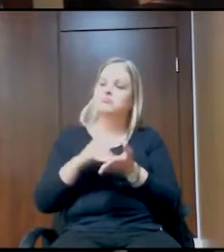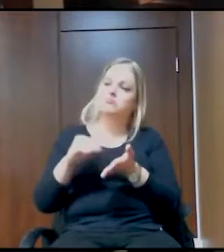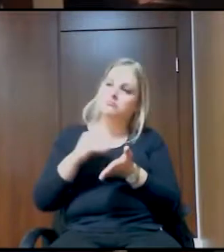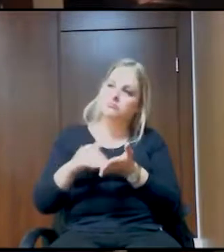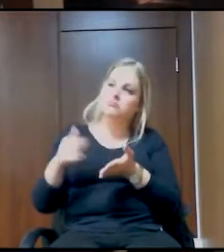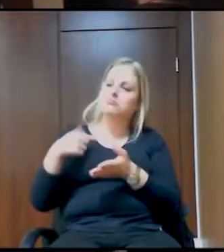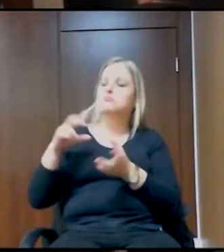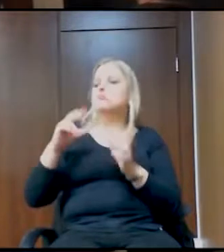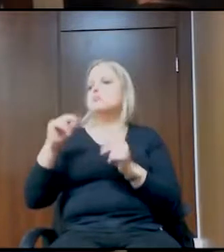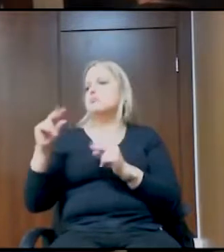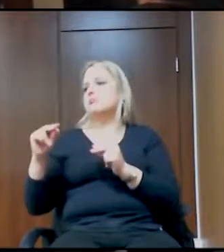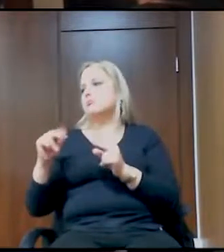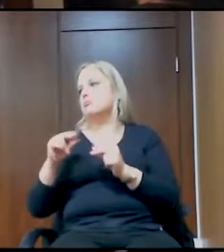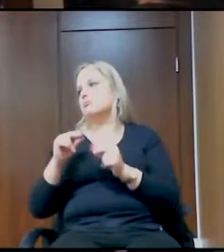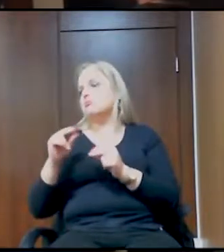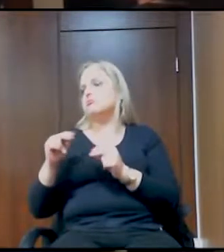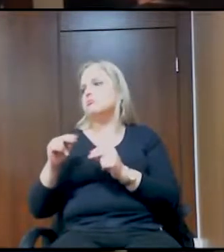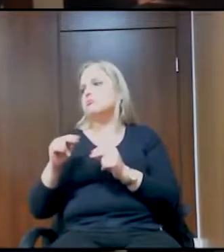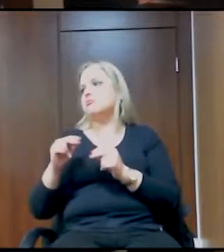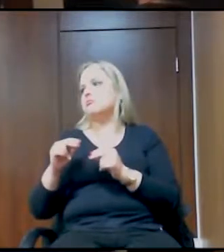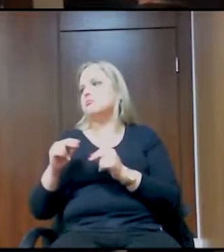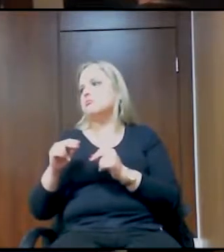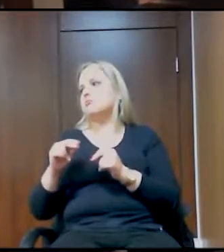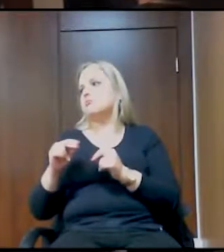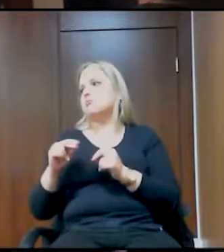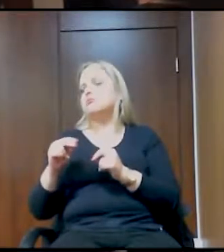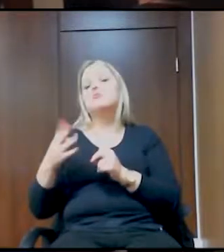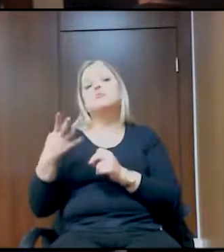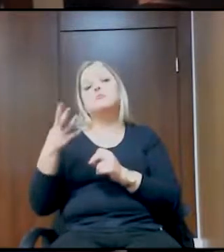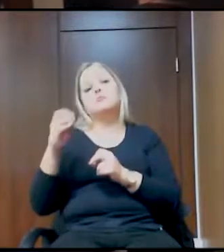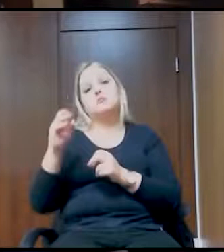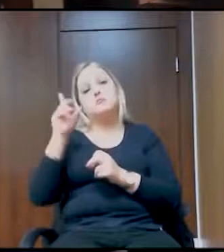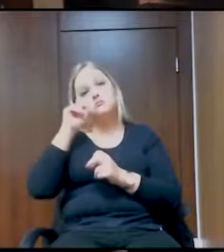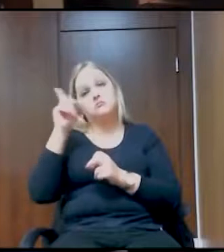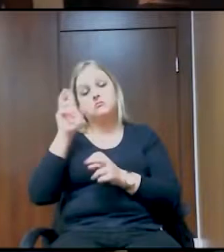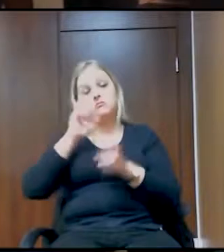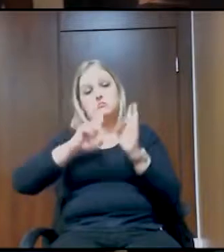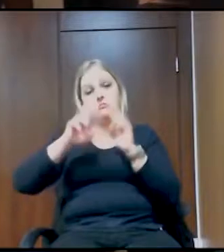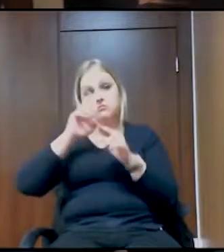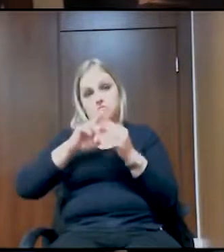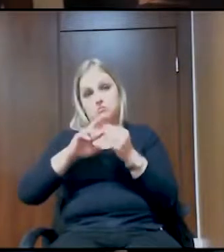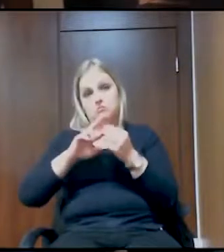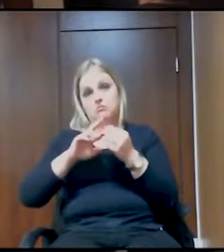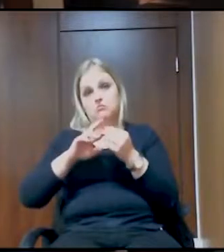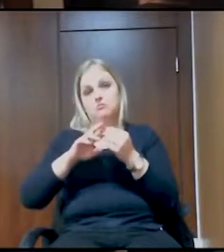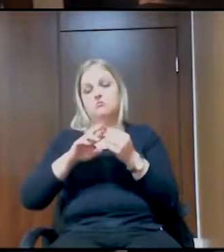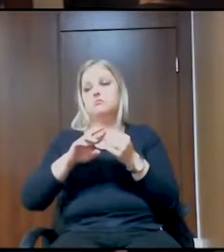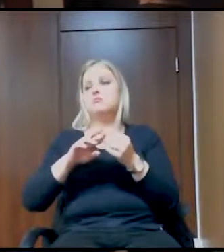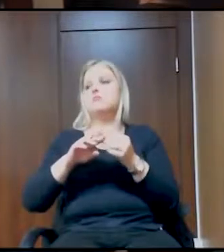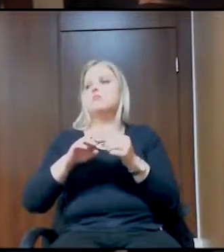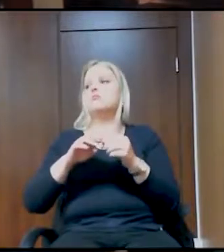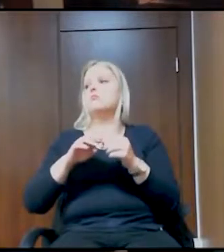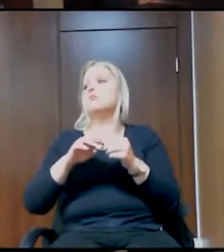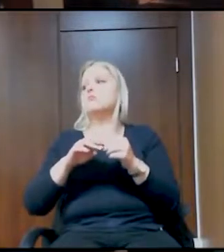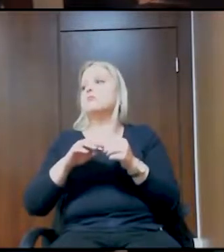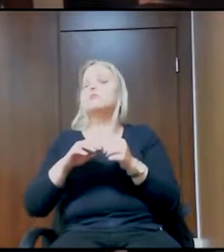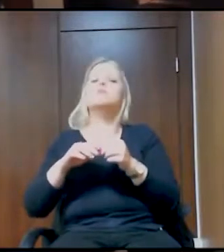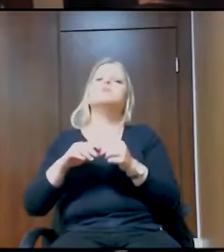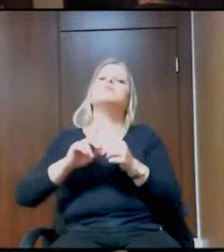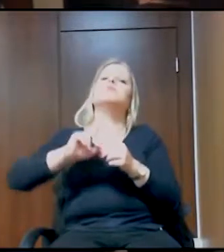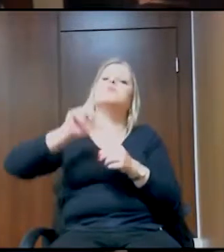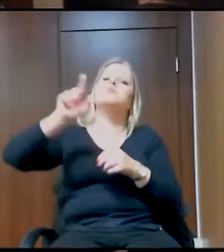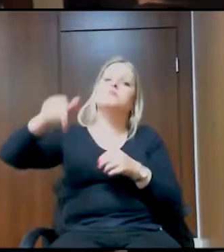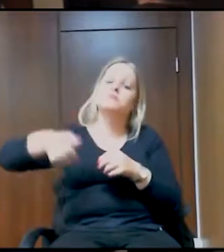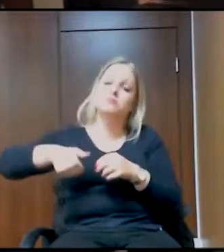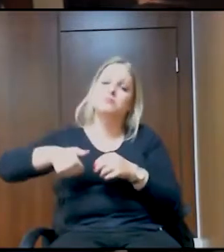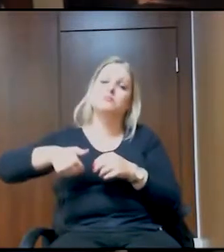vai conversar e ele fala assim: daqui a 40 dias vou dar resposta. Ou vocês vão ter outro terreno. O último terreno que